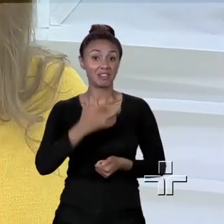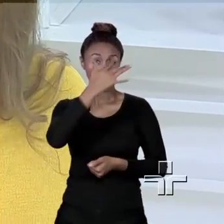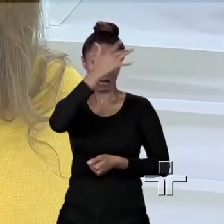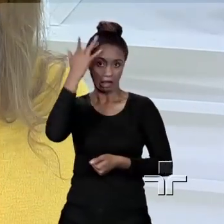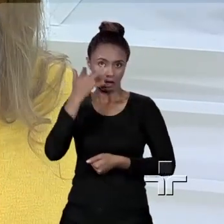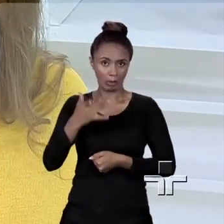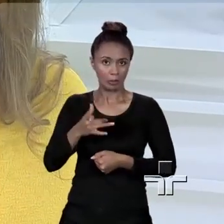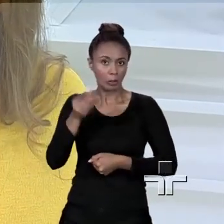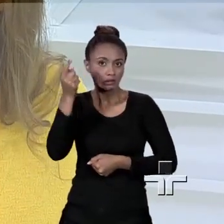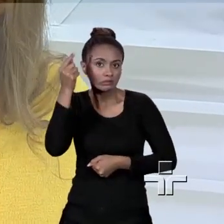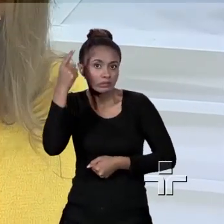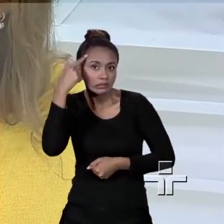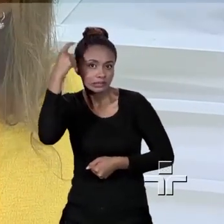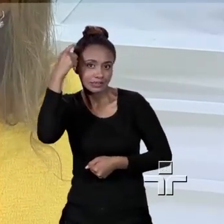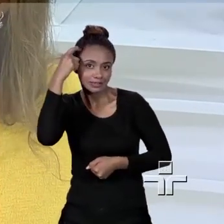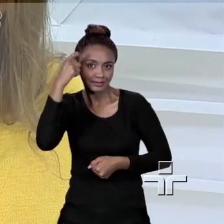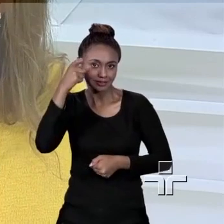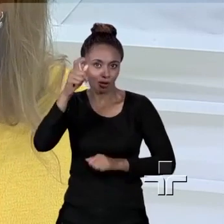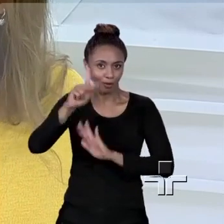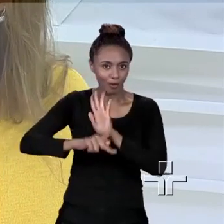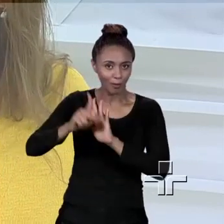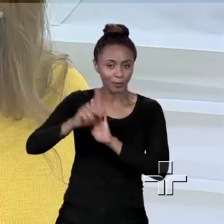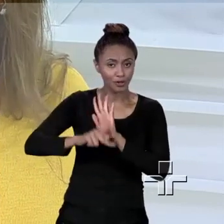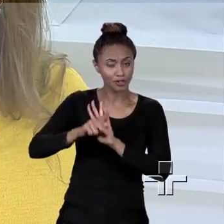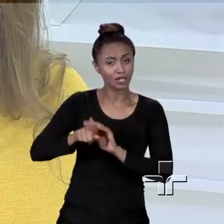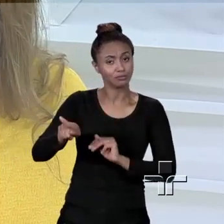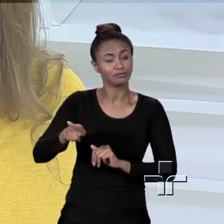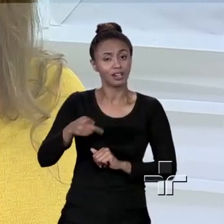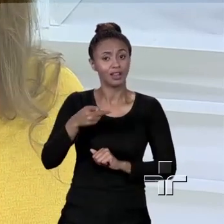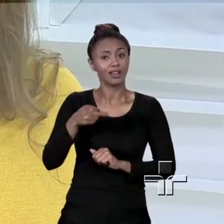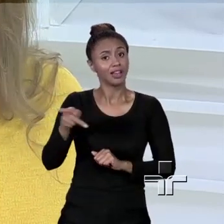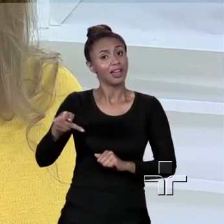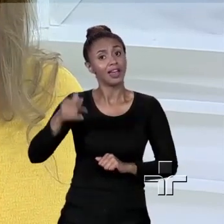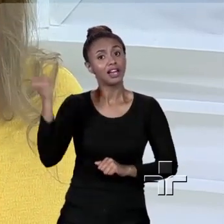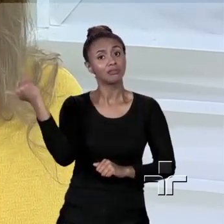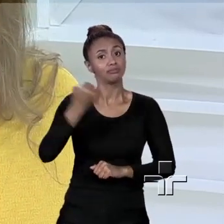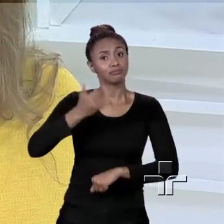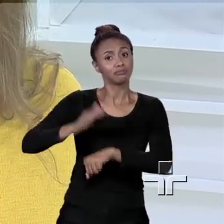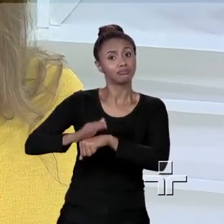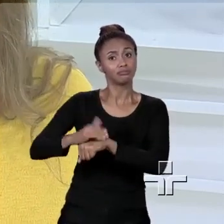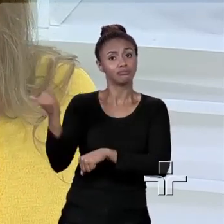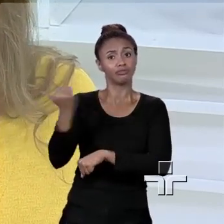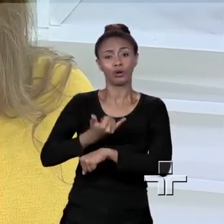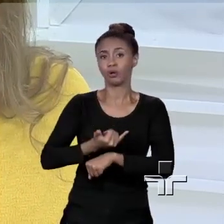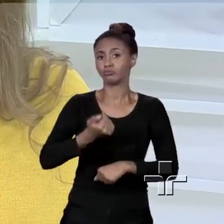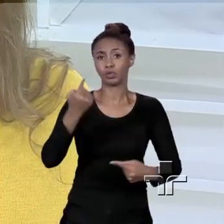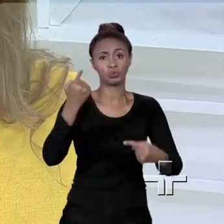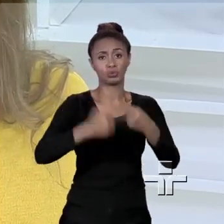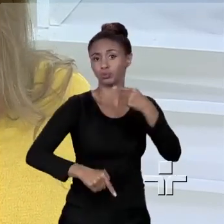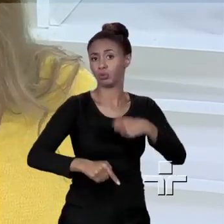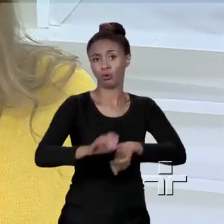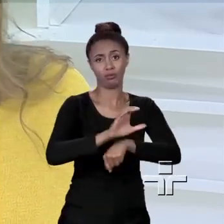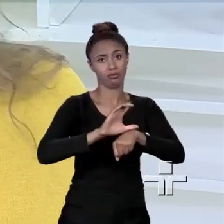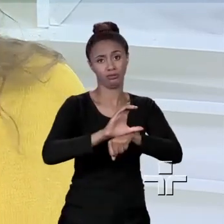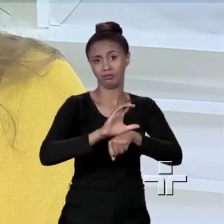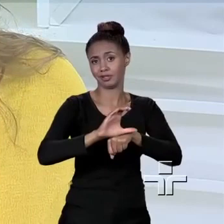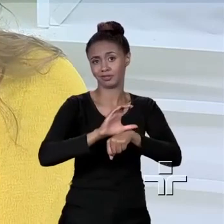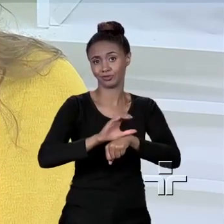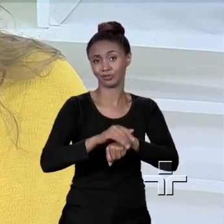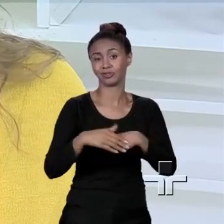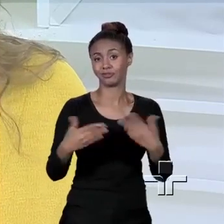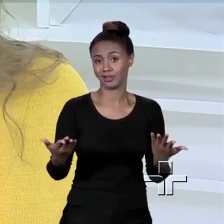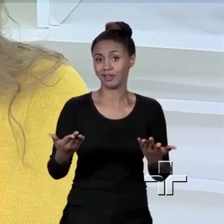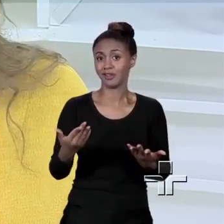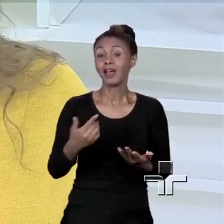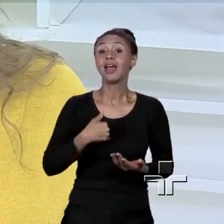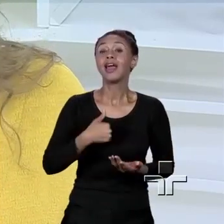projeto já avaliou o projeto como inconstitucional. E eu acho que vai chegar... E sabe o que eu acho,